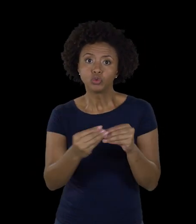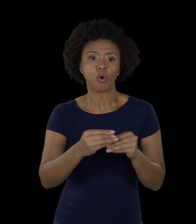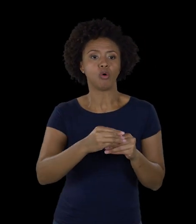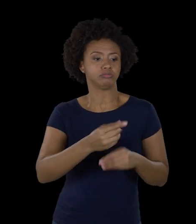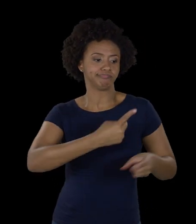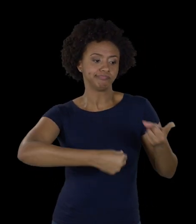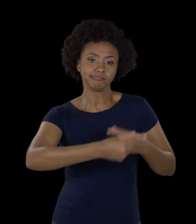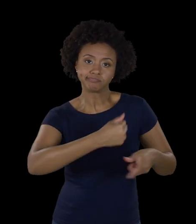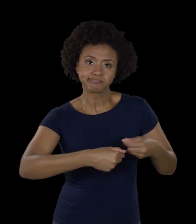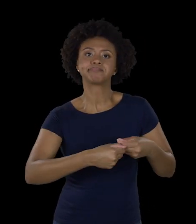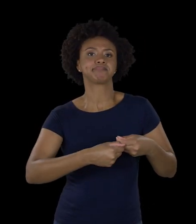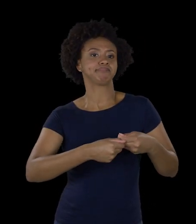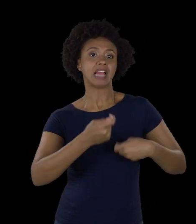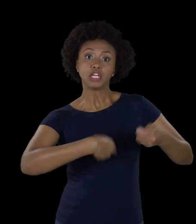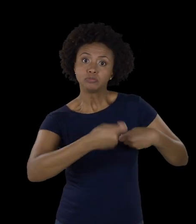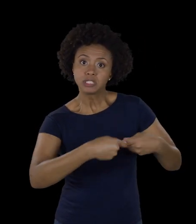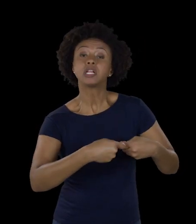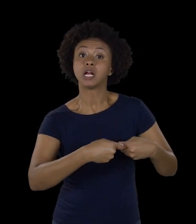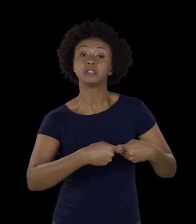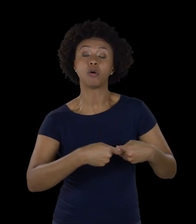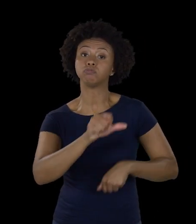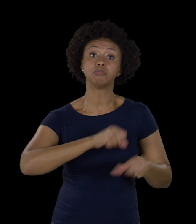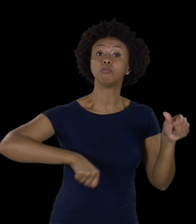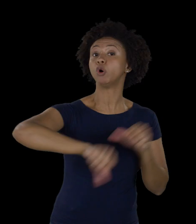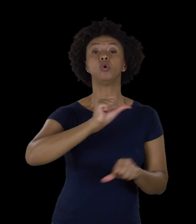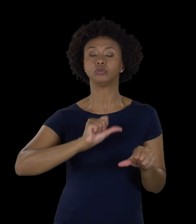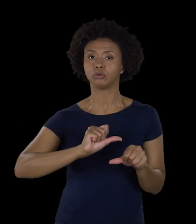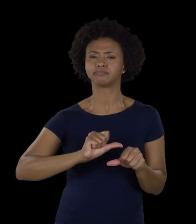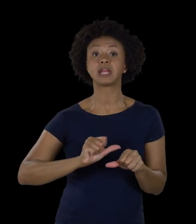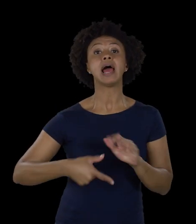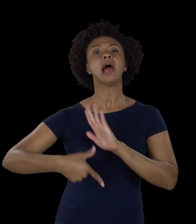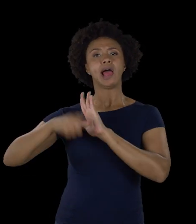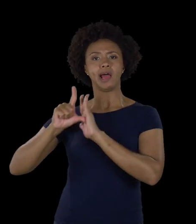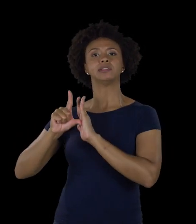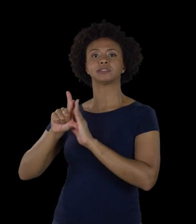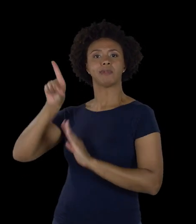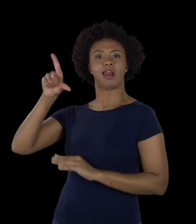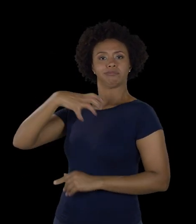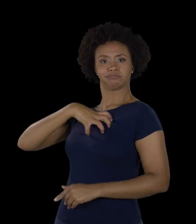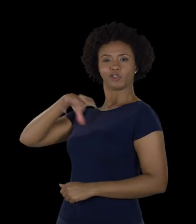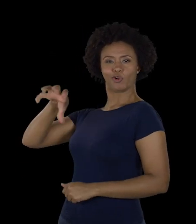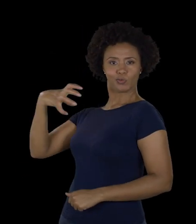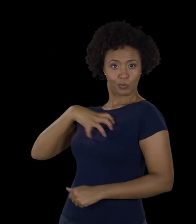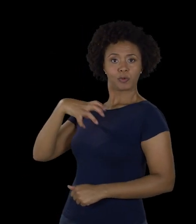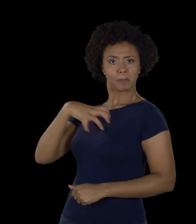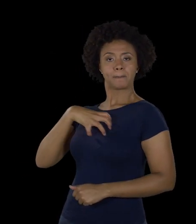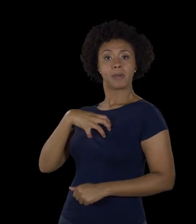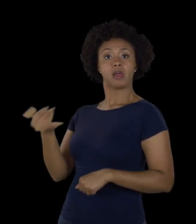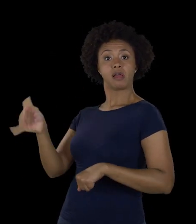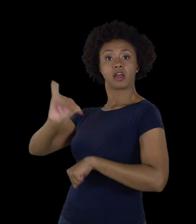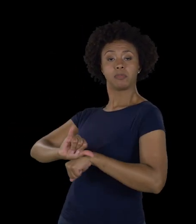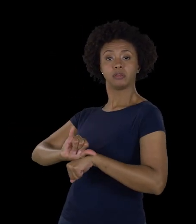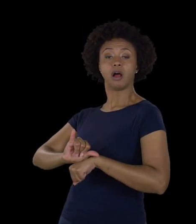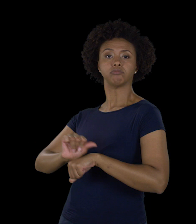altere. A capital, que até então era Salvador, passa a ser o Rio de Janeiro, ou seja, o centro da